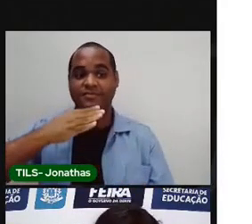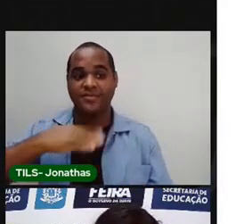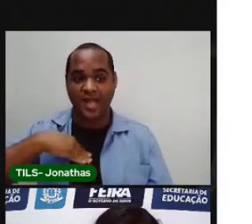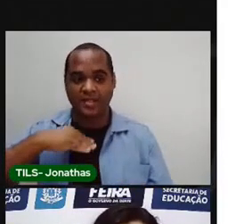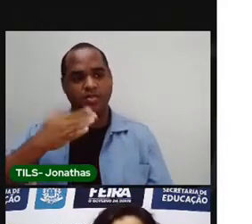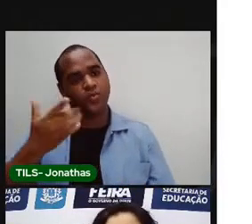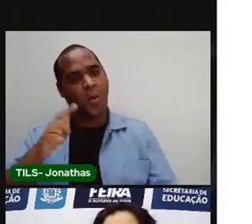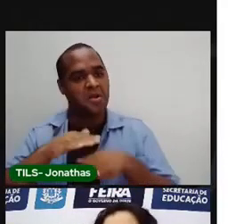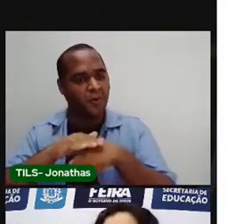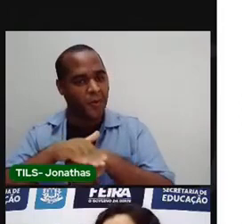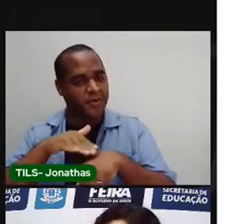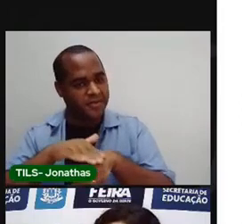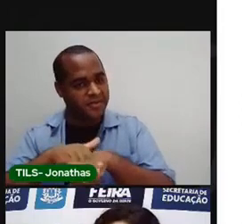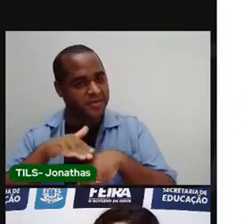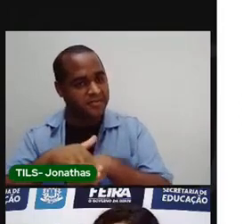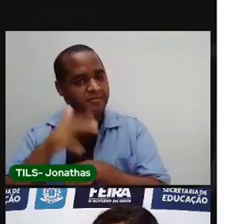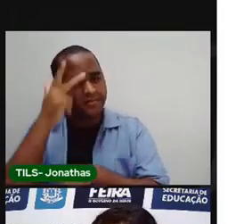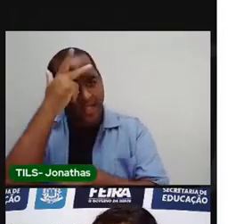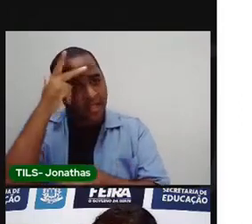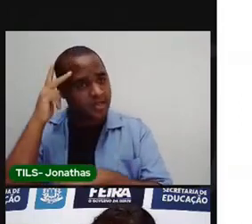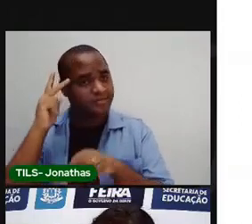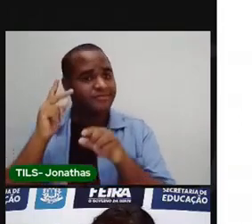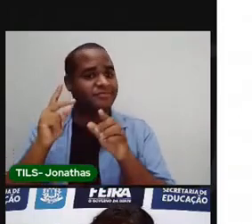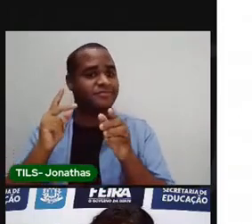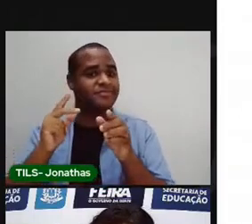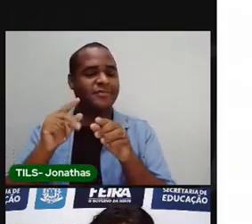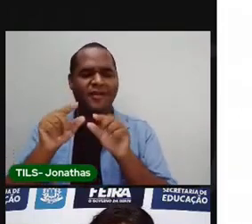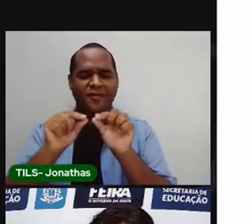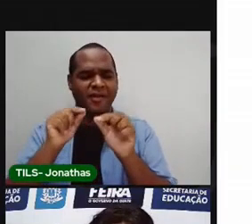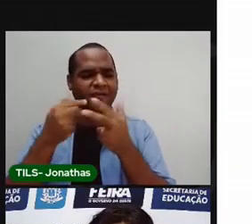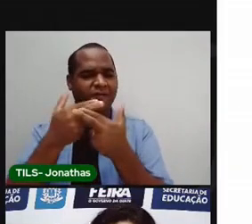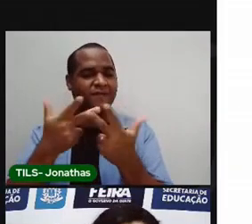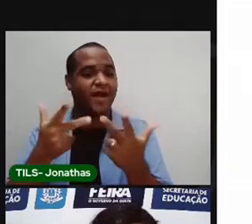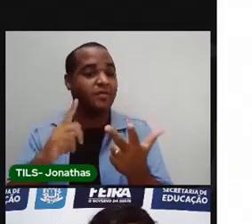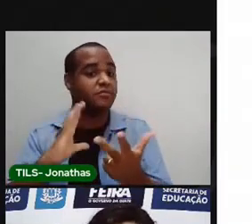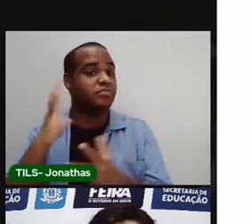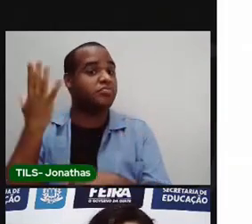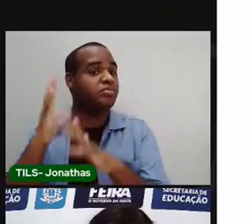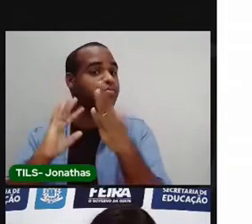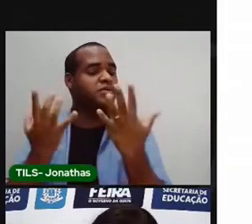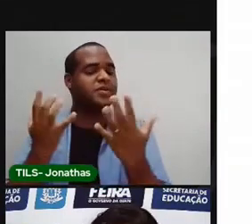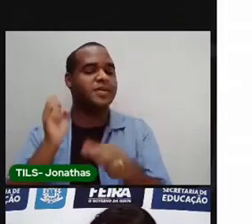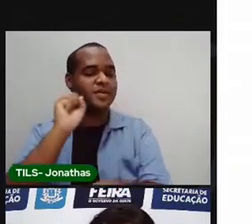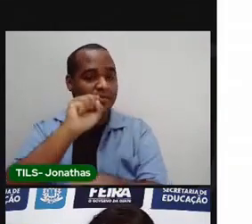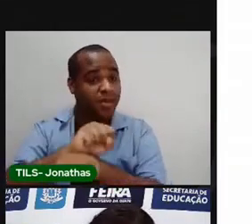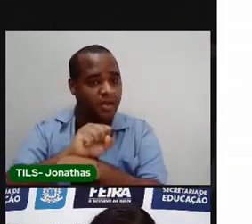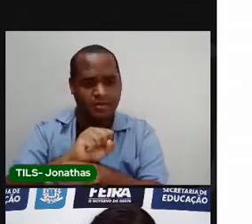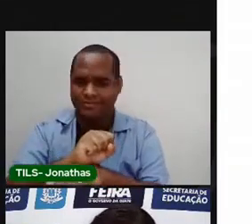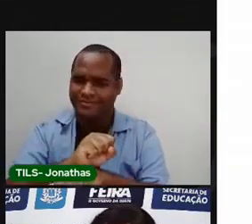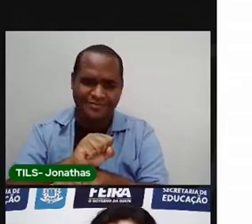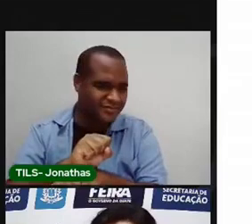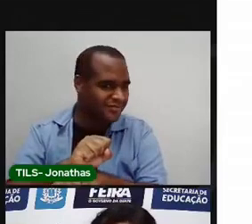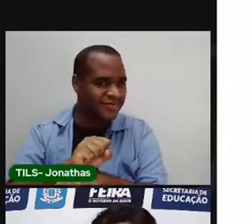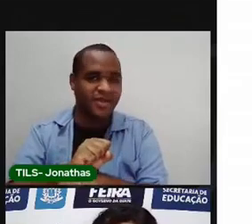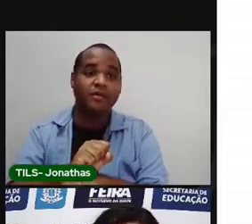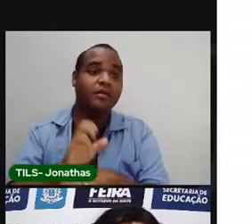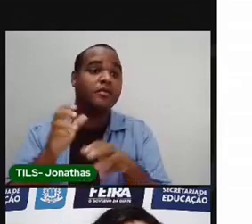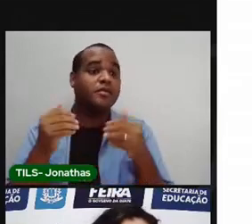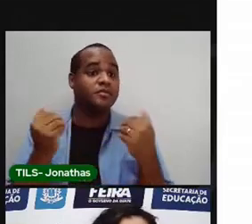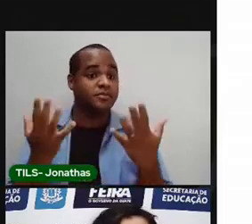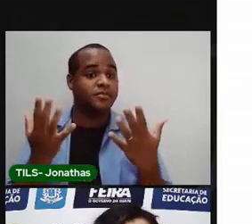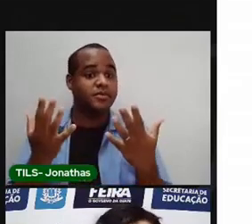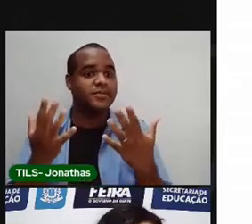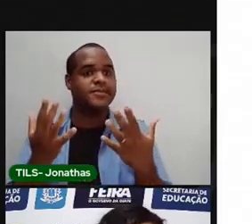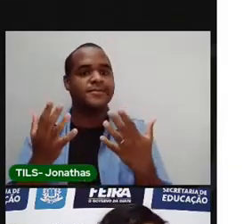e noite, muitas atividades acontecem. A gente não fica parado o dia todo, né? Então,